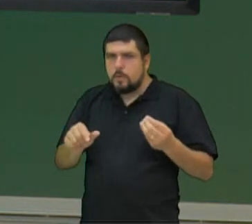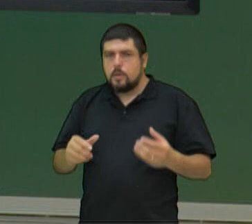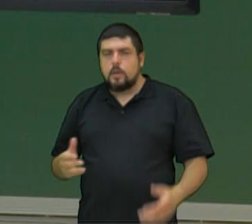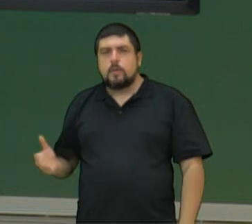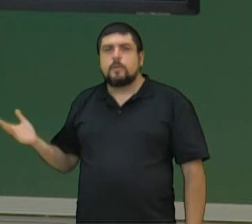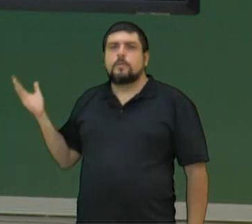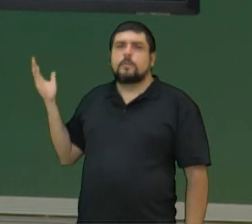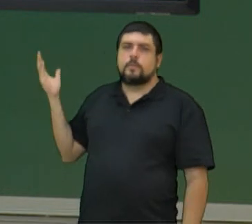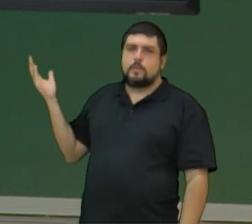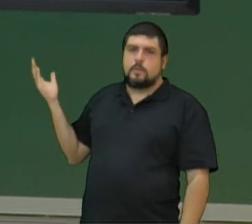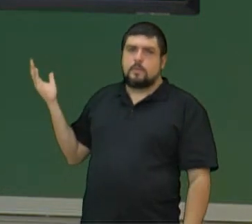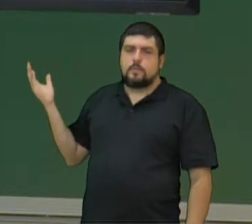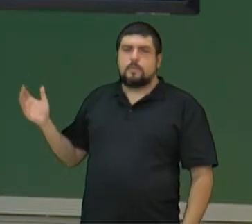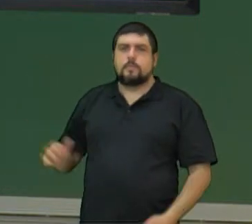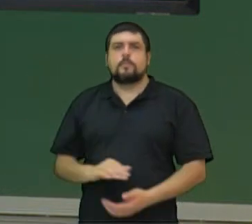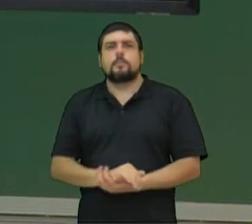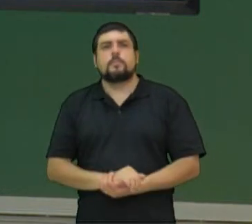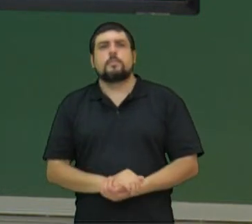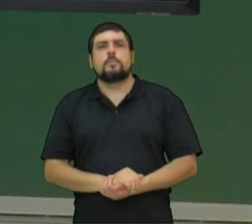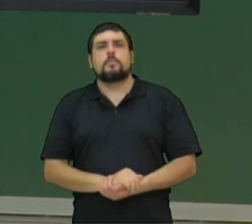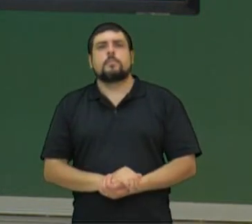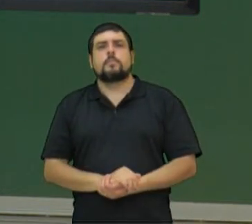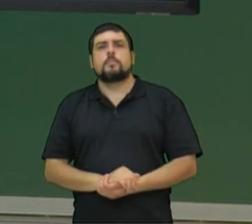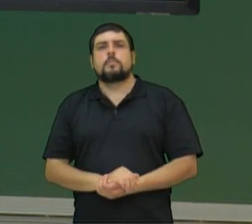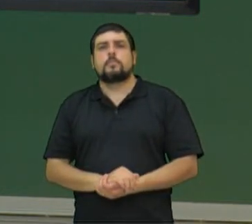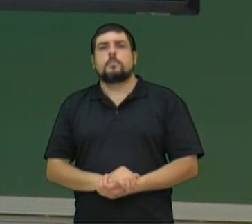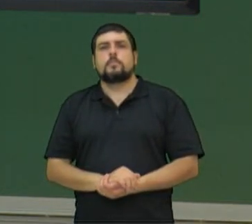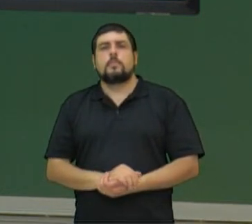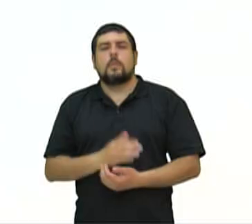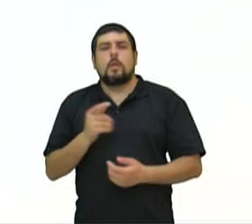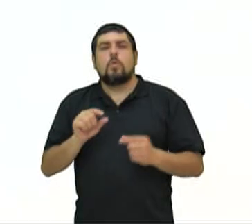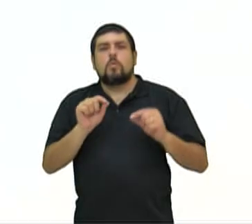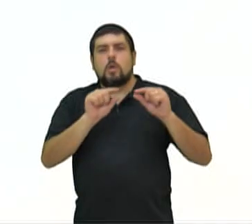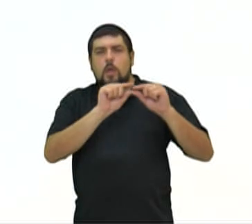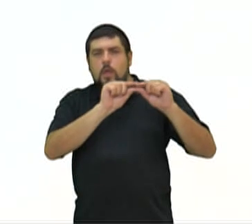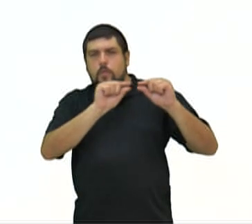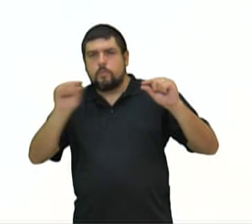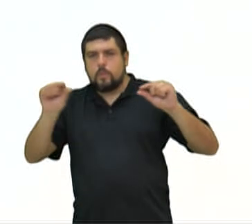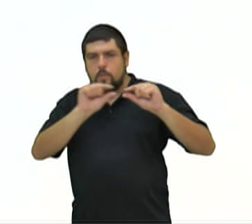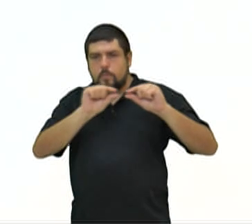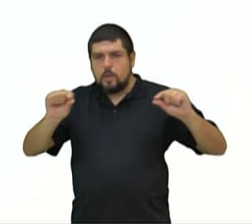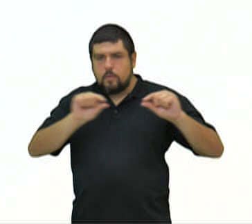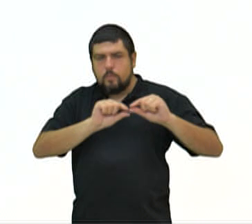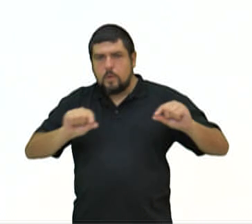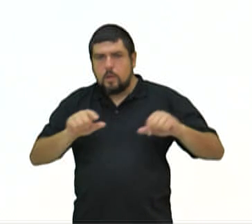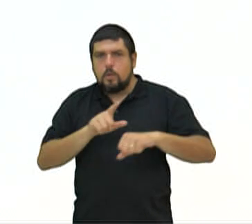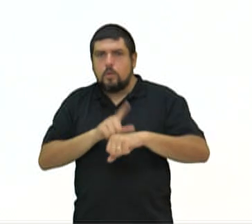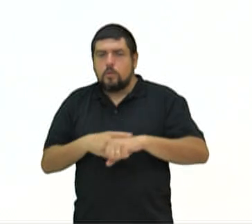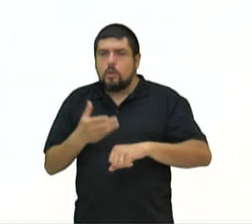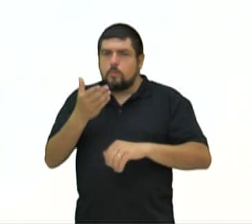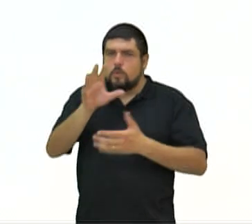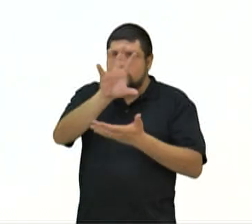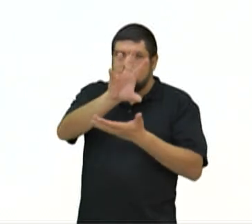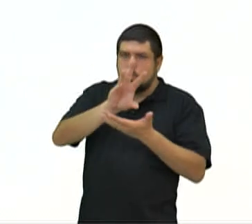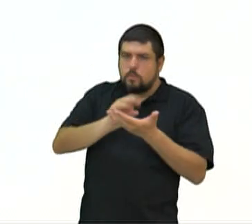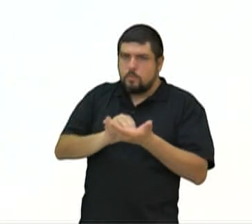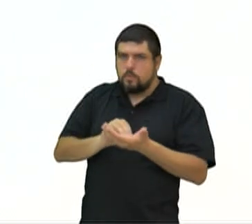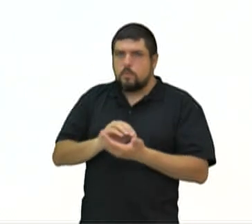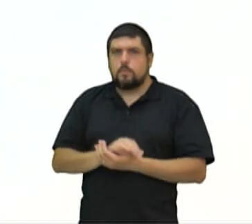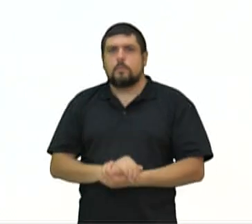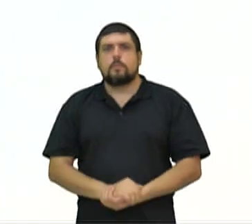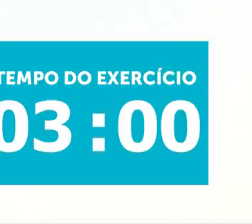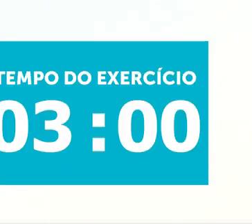aqui as questões que são das horizontais da cruzadinha. Vou te dar um tempinho para você copiar e eu já retorno aqui.